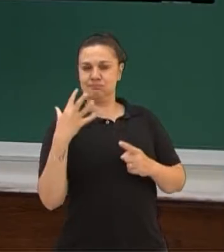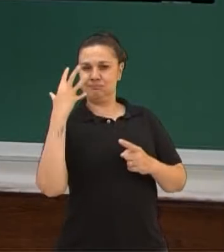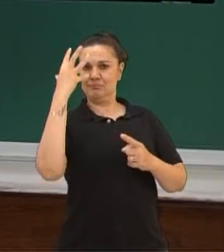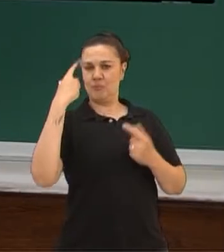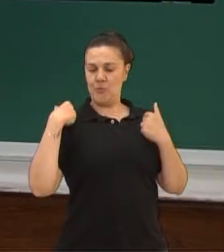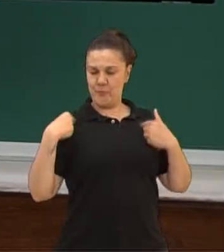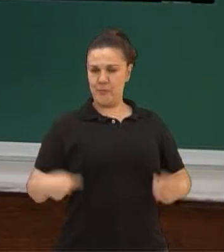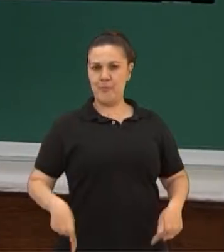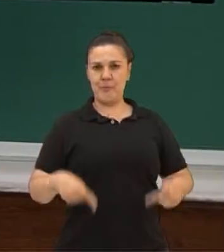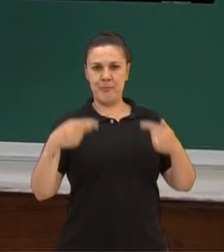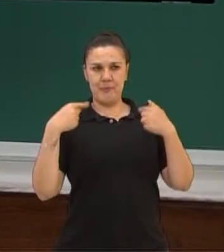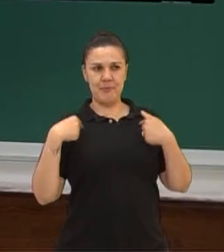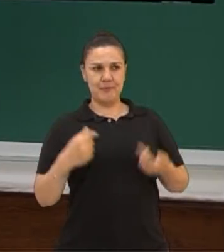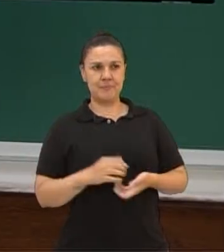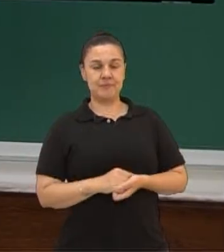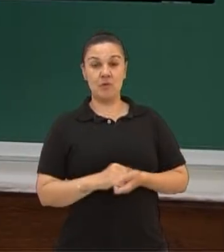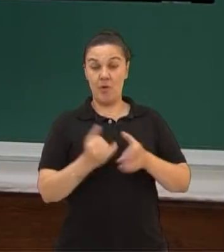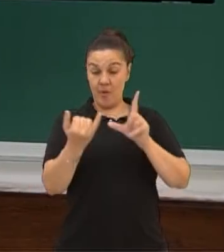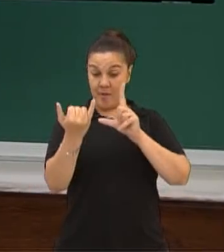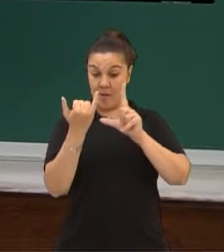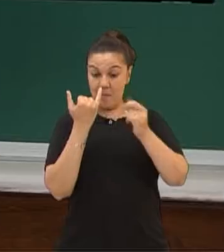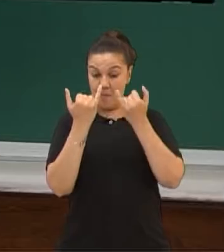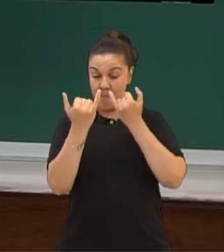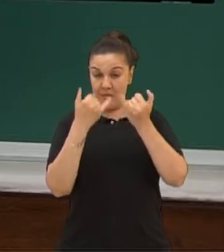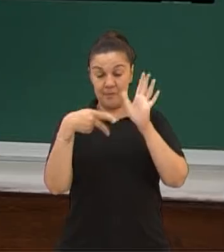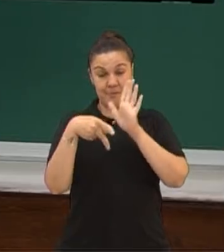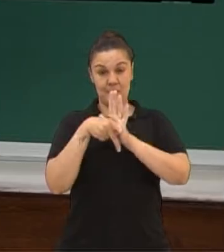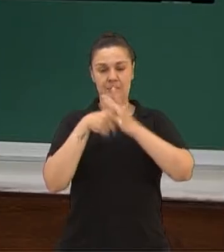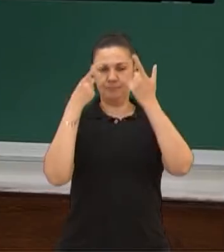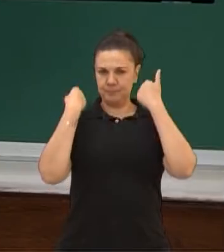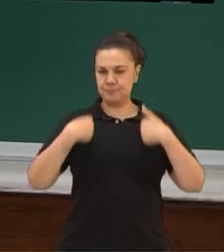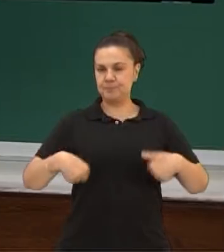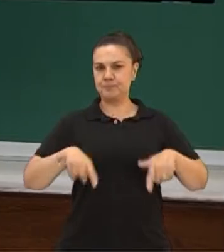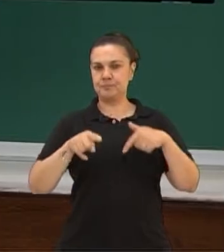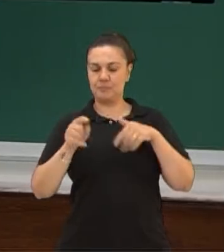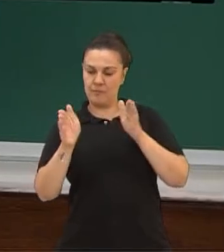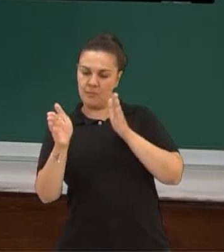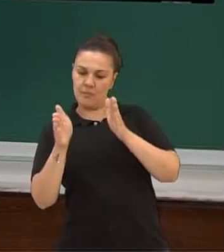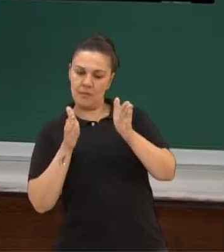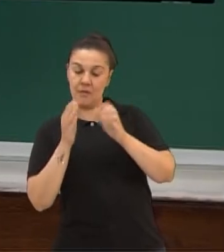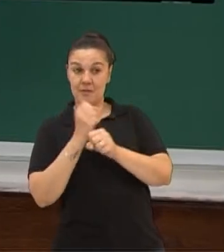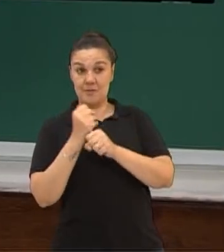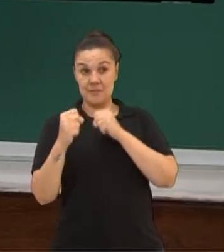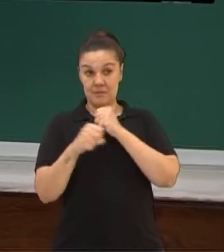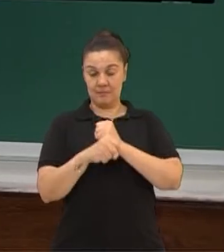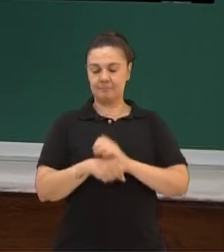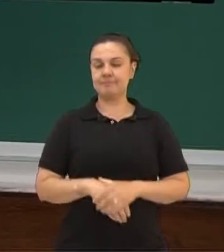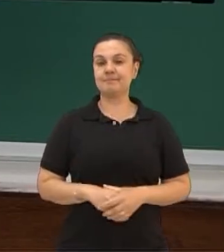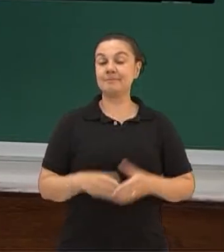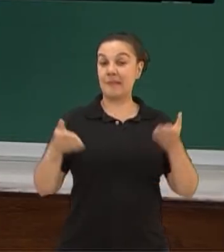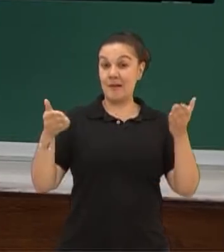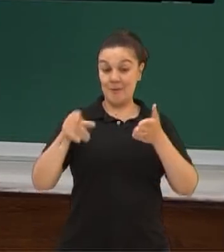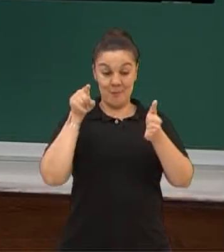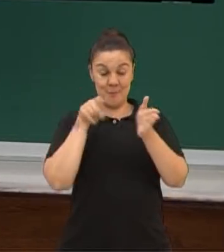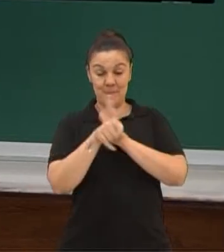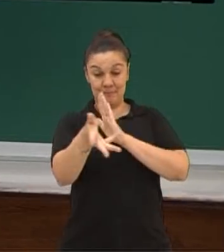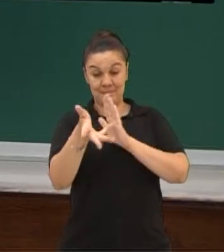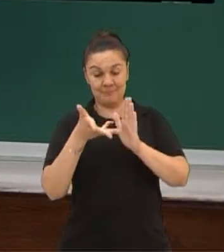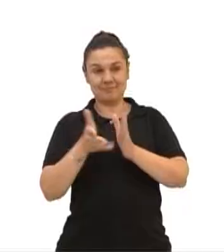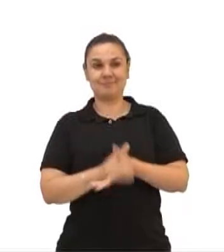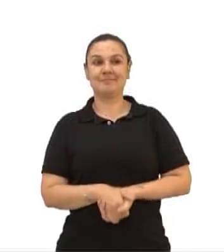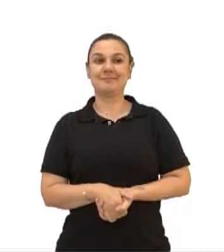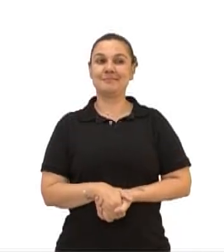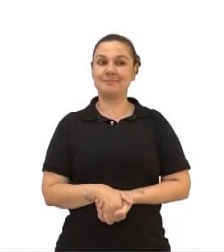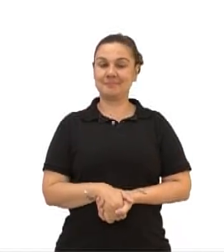vê a nossa imagem de corpo em relação àquele momento na sociedade. E agora, para o nosso primeiro